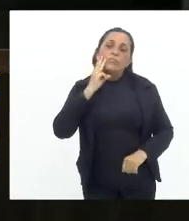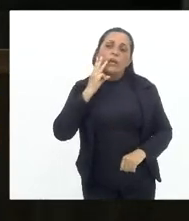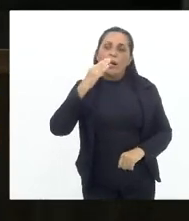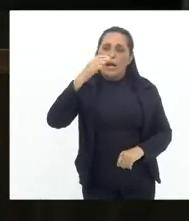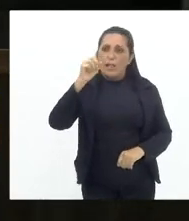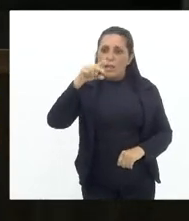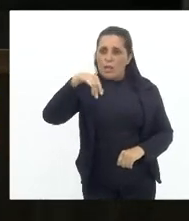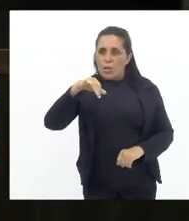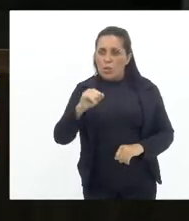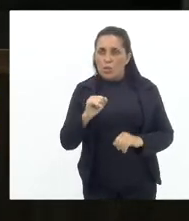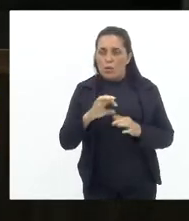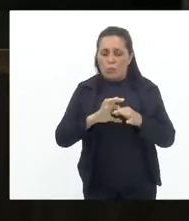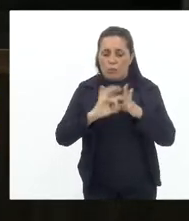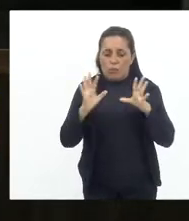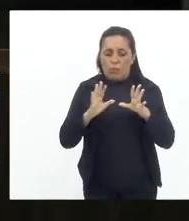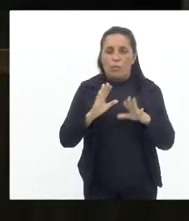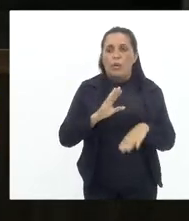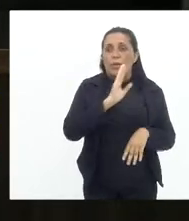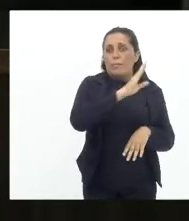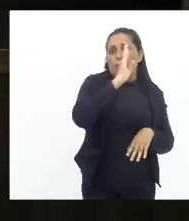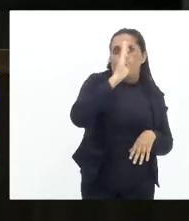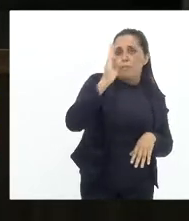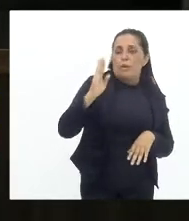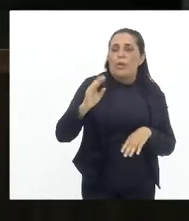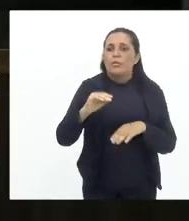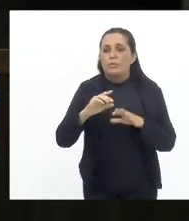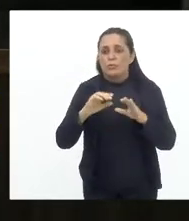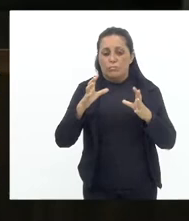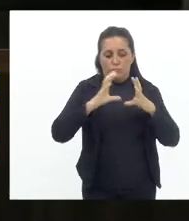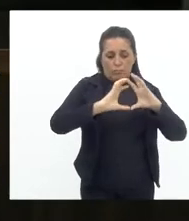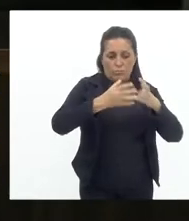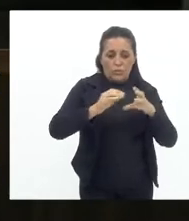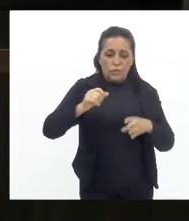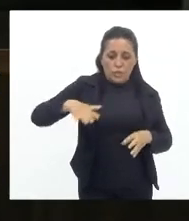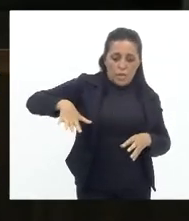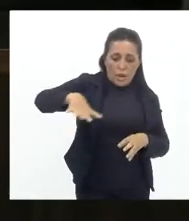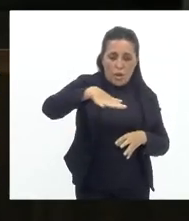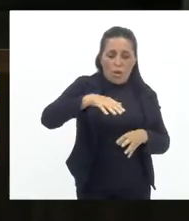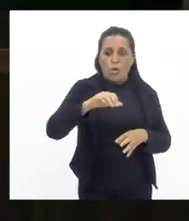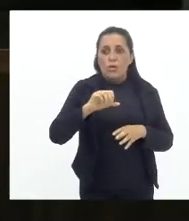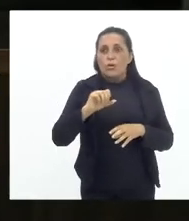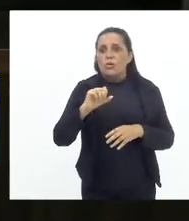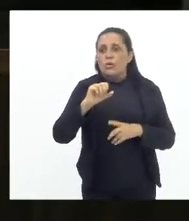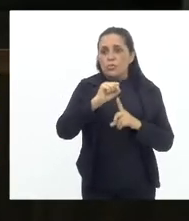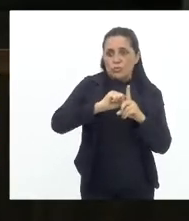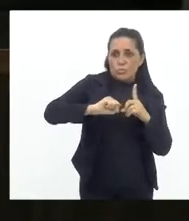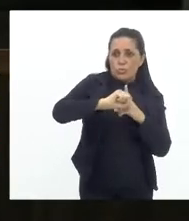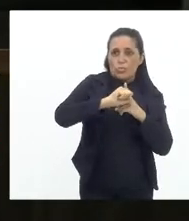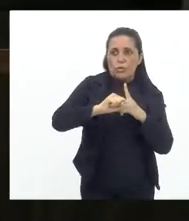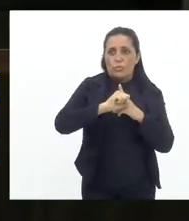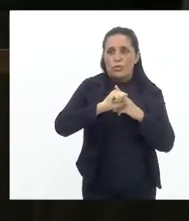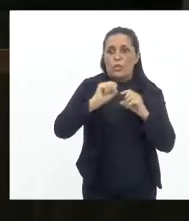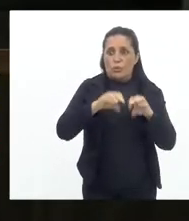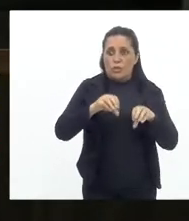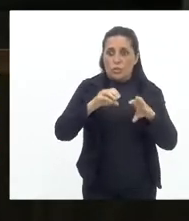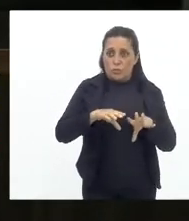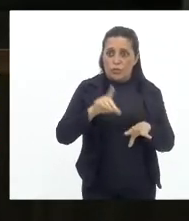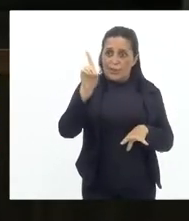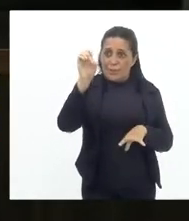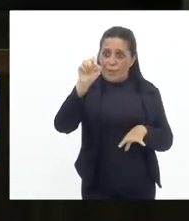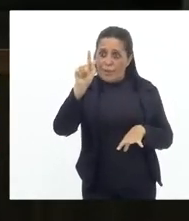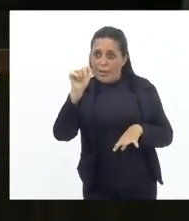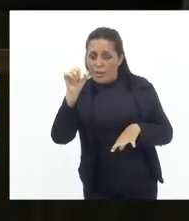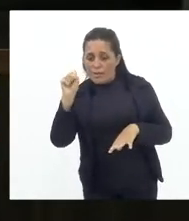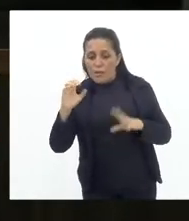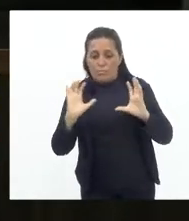dispõe sobre a criação de bibliotecas em unidade do departamento Geral de ações socioeducativas de gases na forma que menciona perder